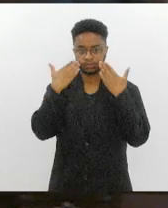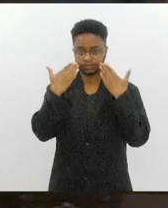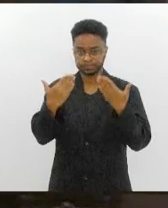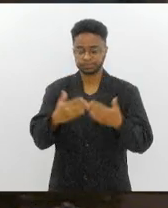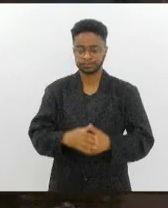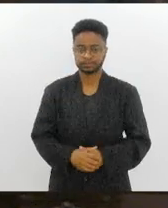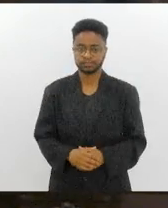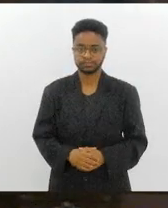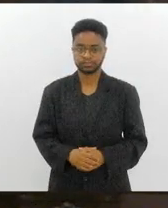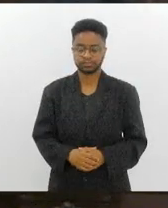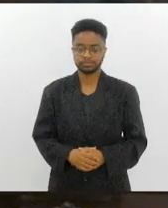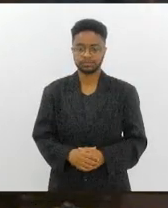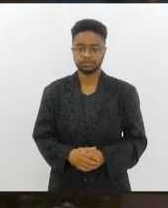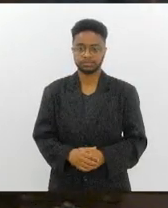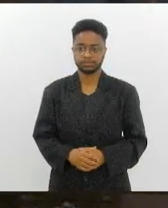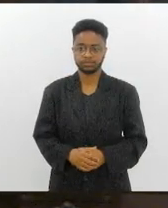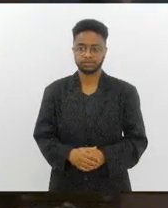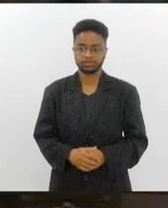está falando aqui